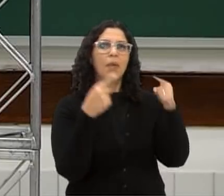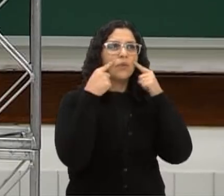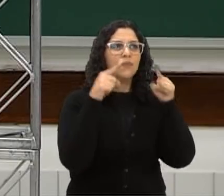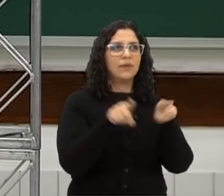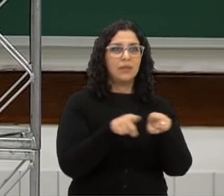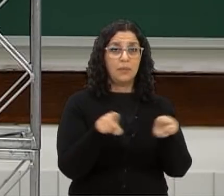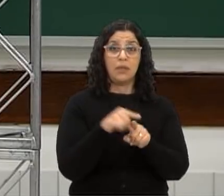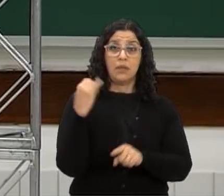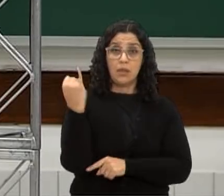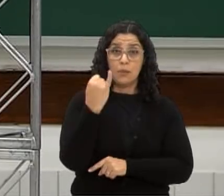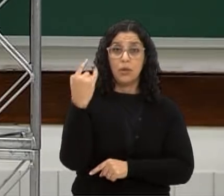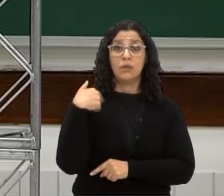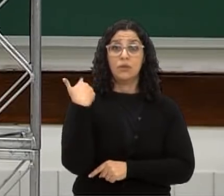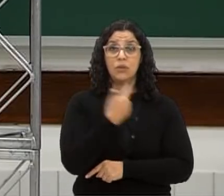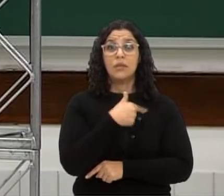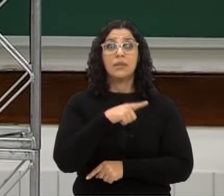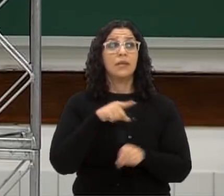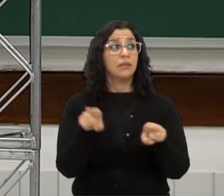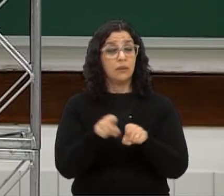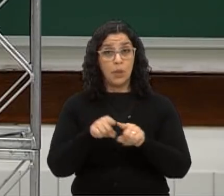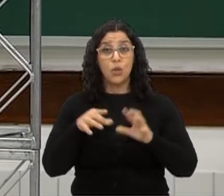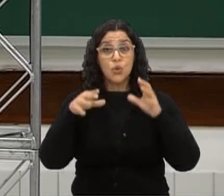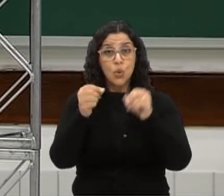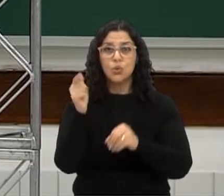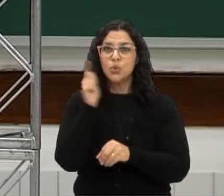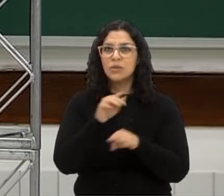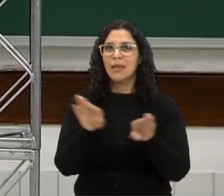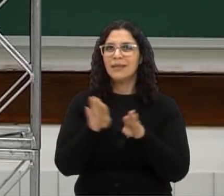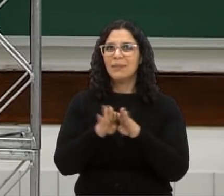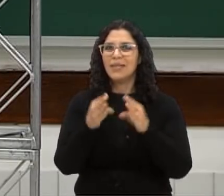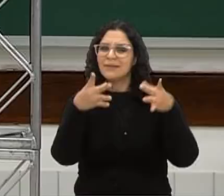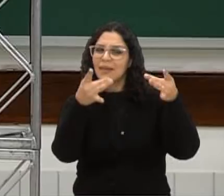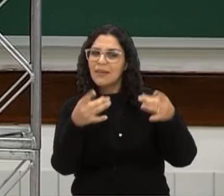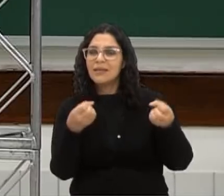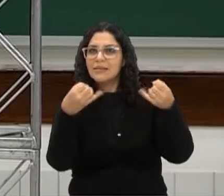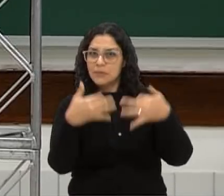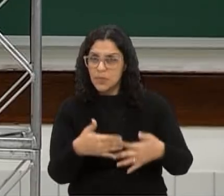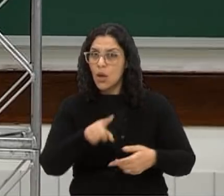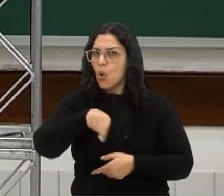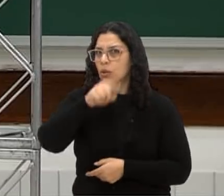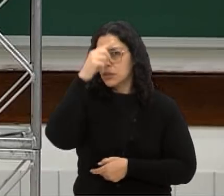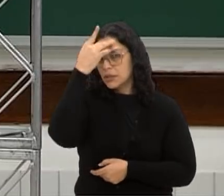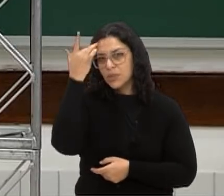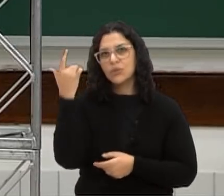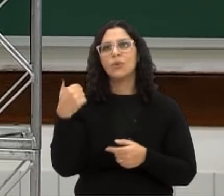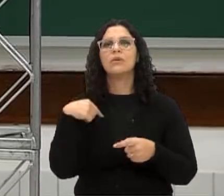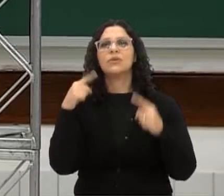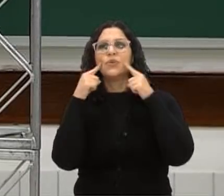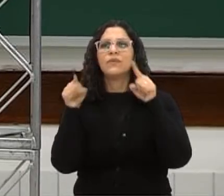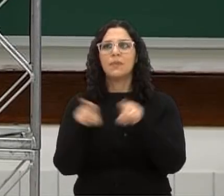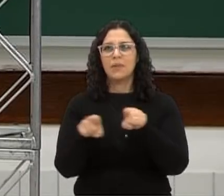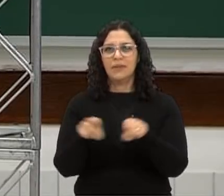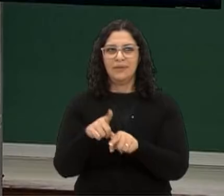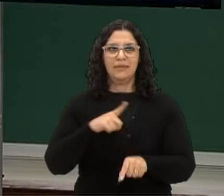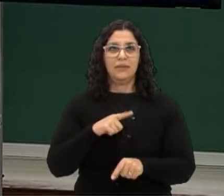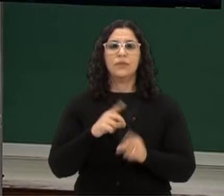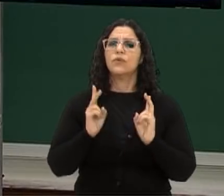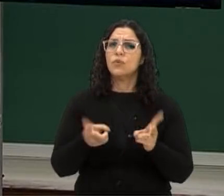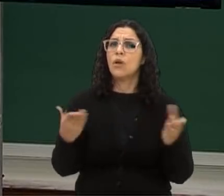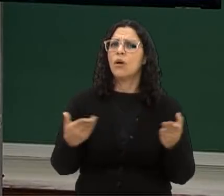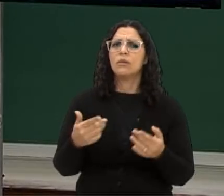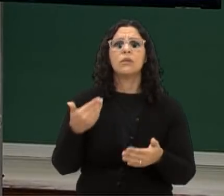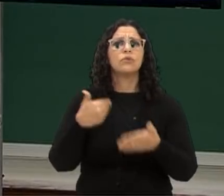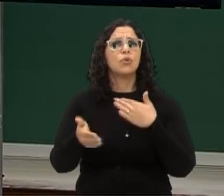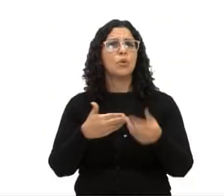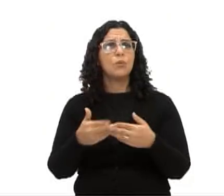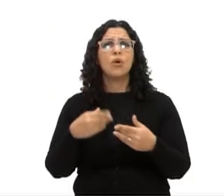é importante que você deixe para que todos consigam tirar a dúvida, que às vezes será a dúvida de mais gente, ok? Vamos continuar aqui, ó. Não importa o